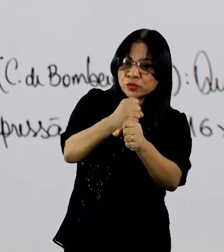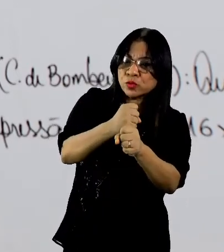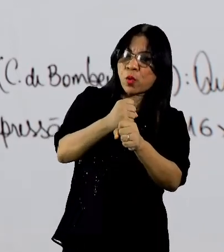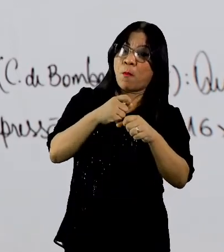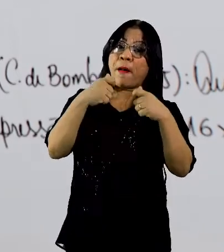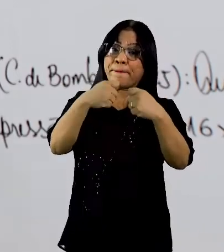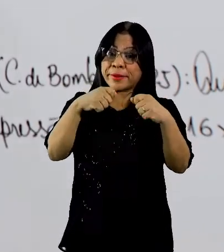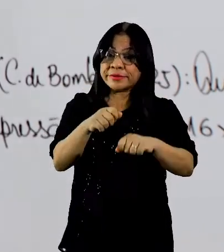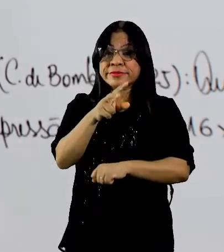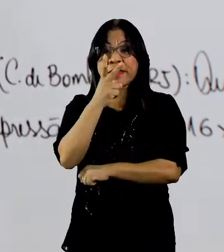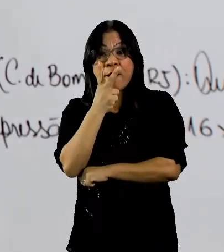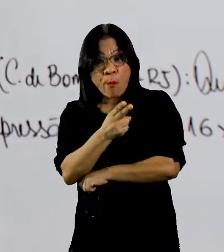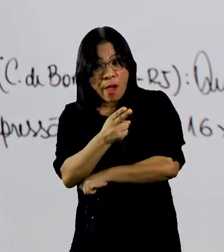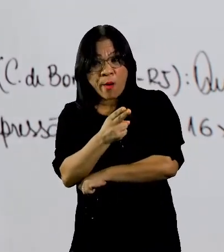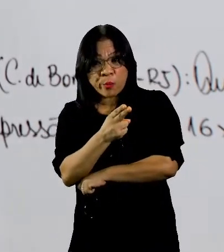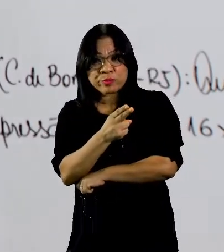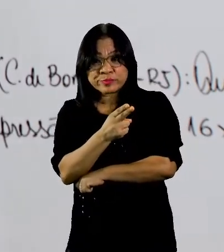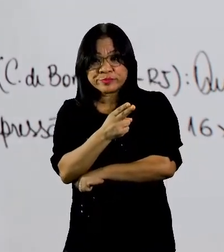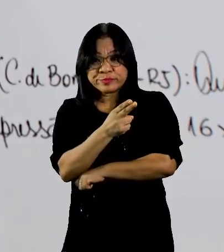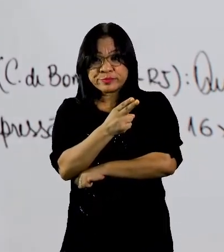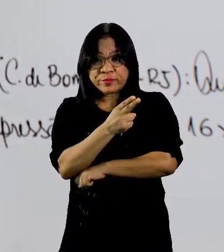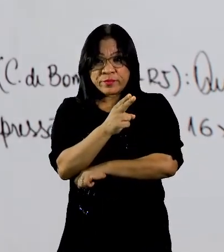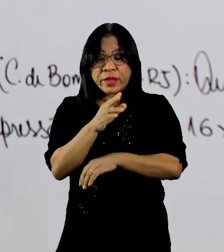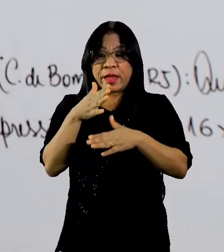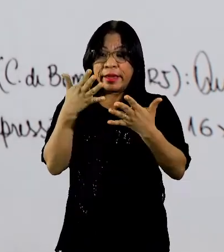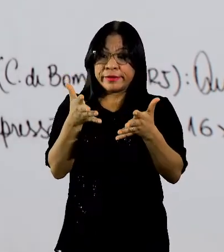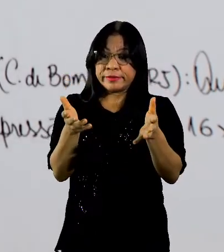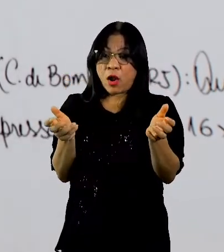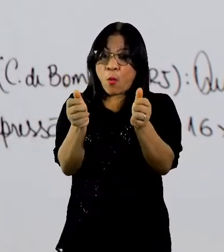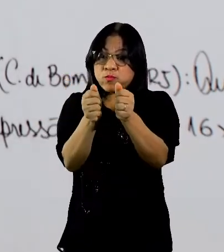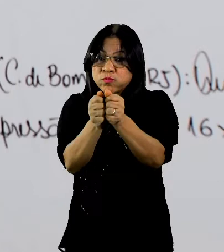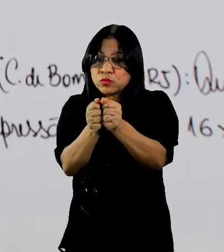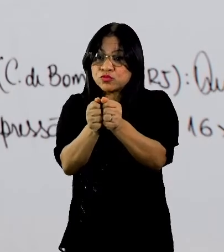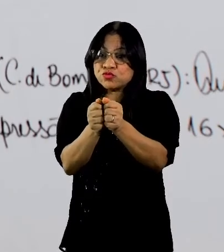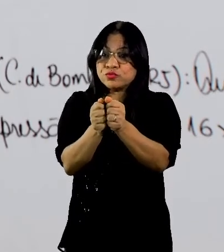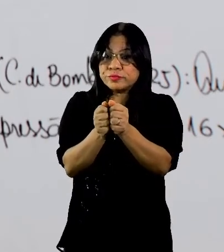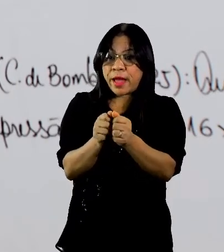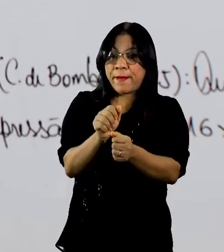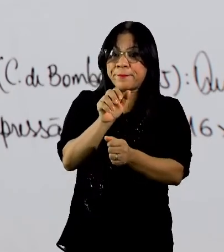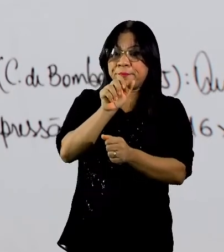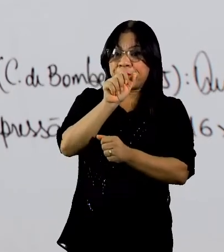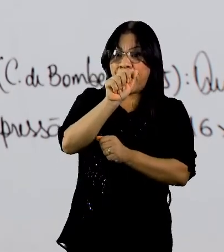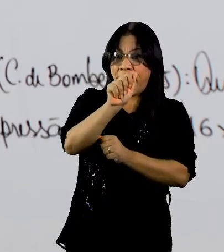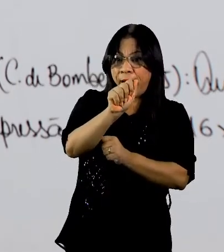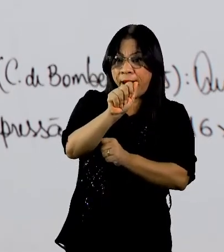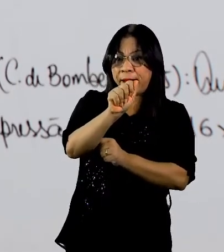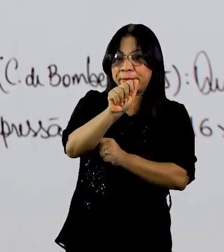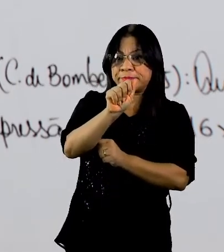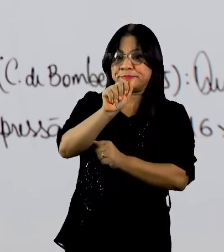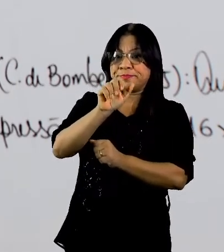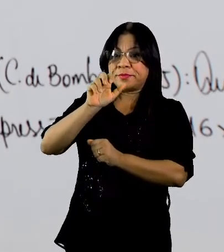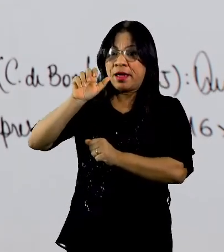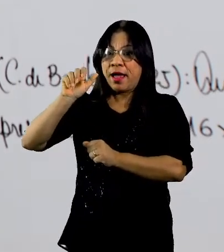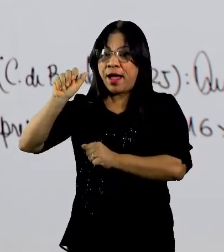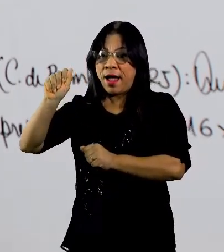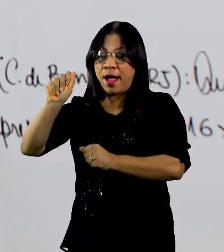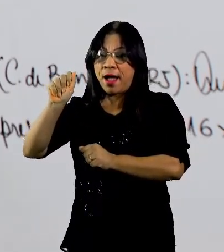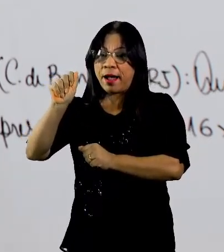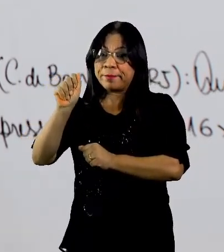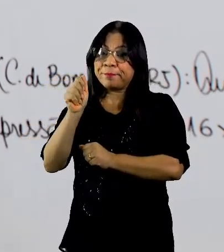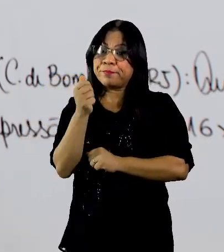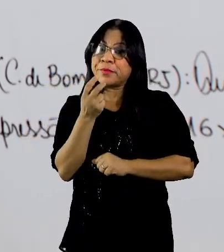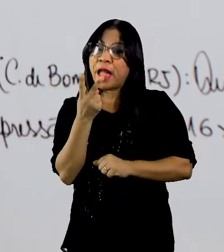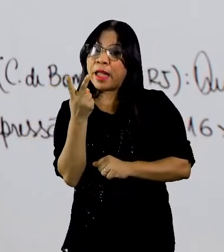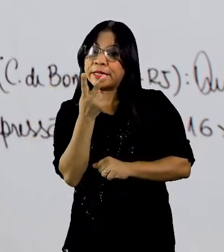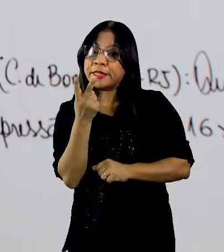iguais. Então, eu vou ter que juntar esses dois termos e eu vou juntar a elevado ao quadrado com quem tem a elevado